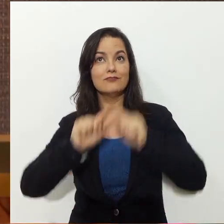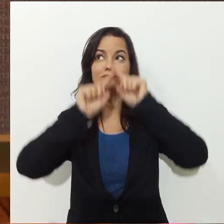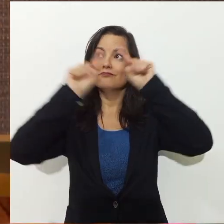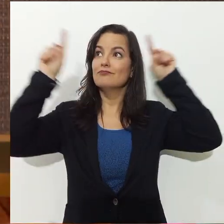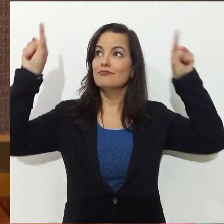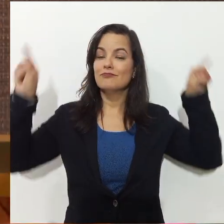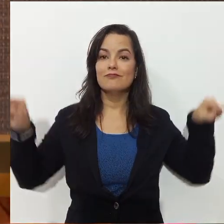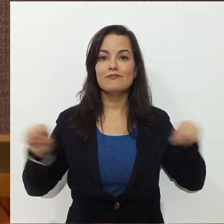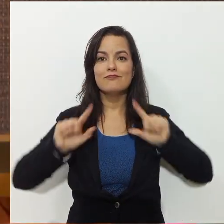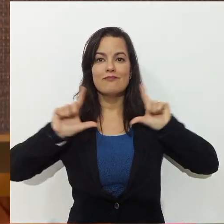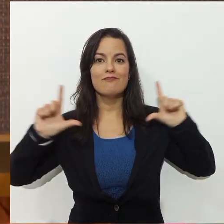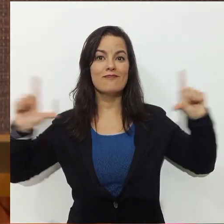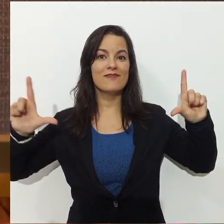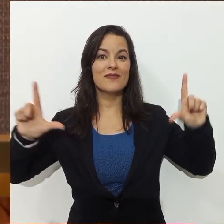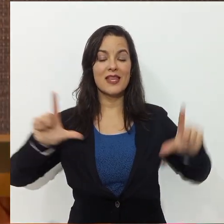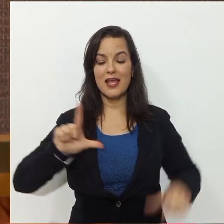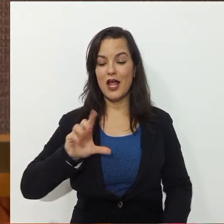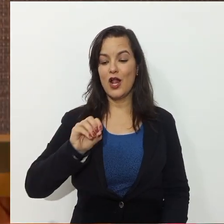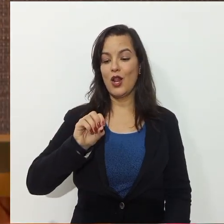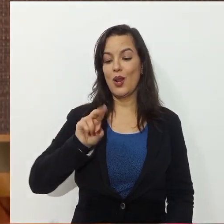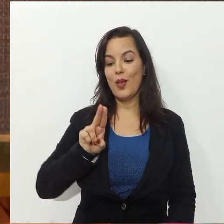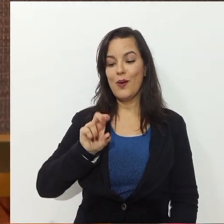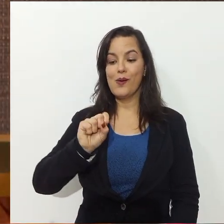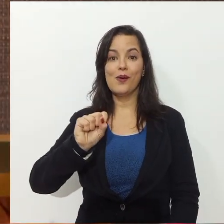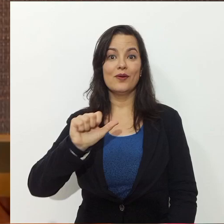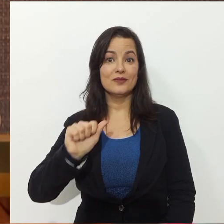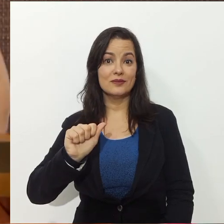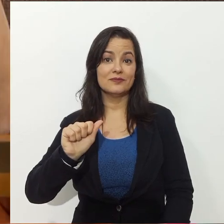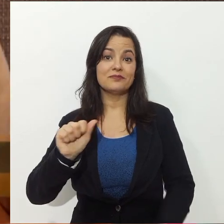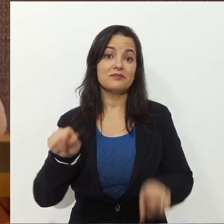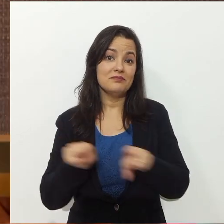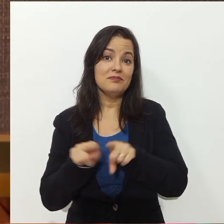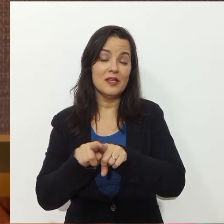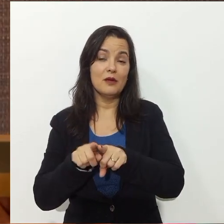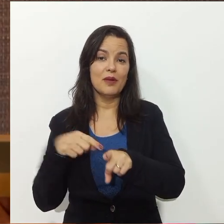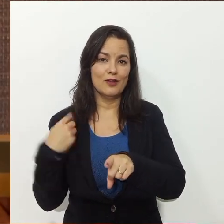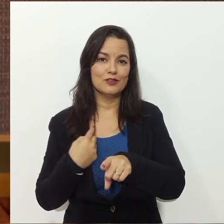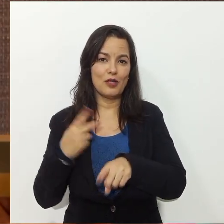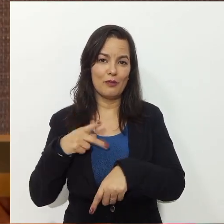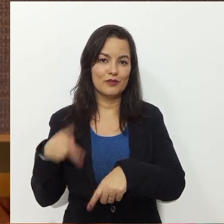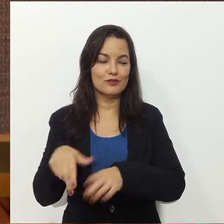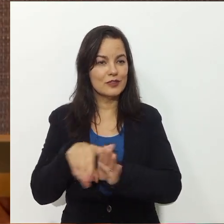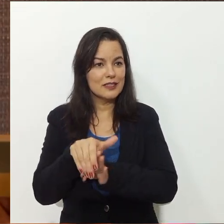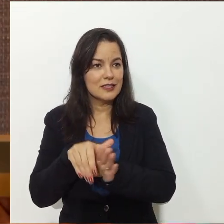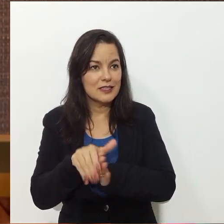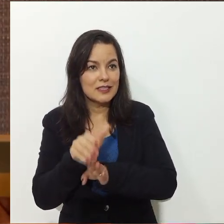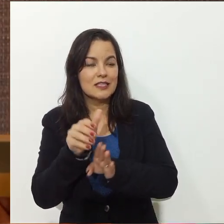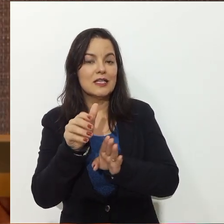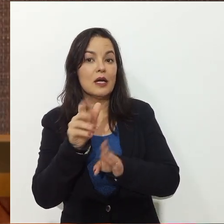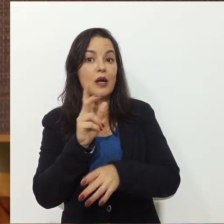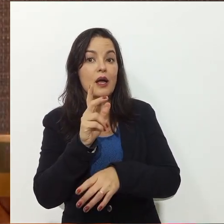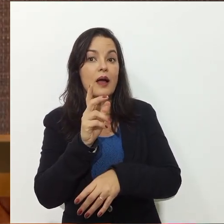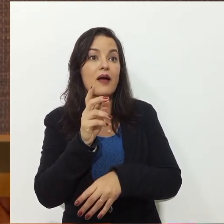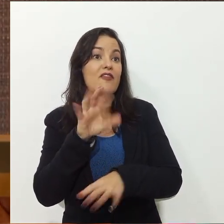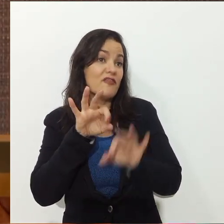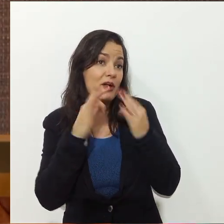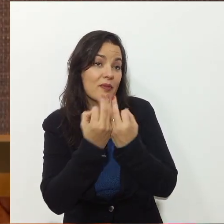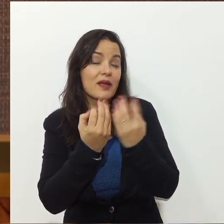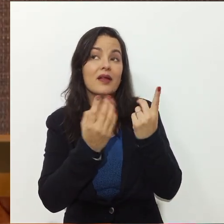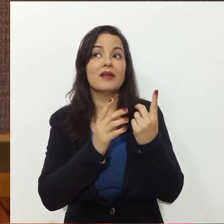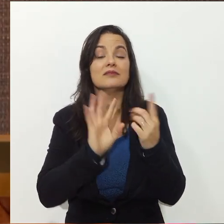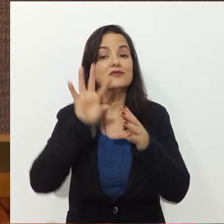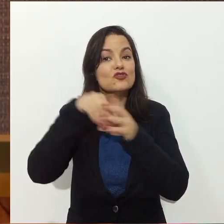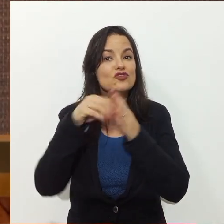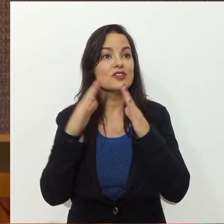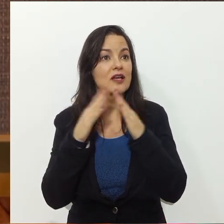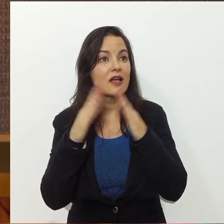gente orienta que os pais em casa também possam deixar uma legenda, né? Em cada local, para